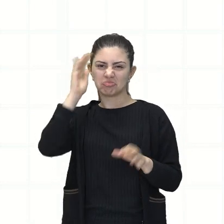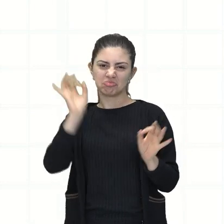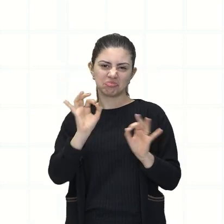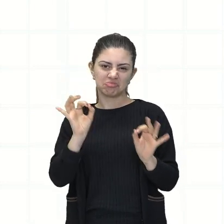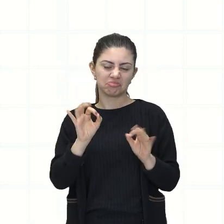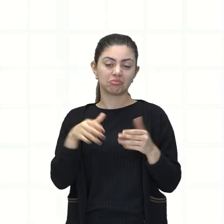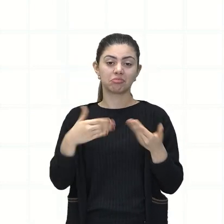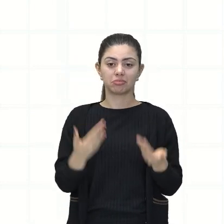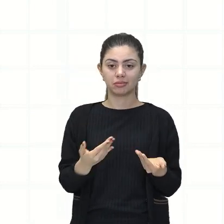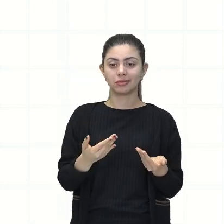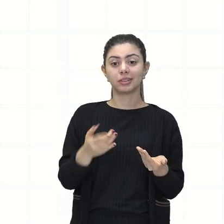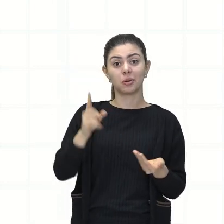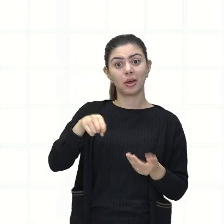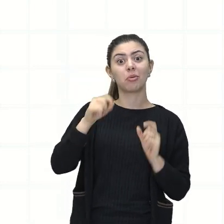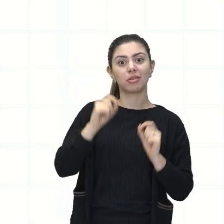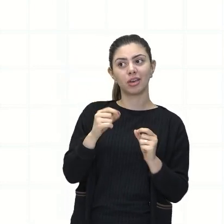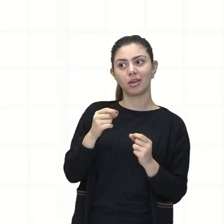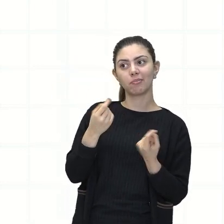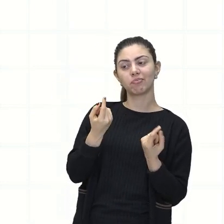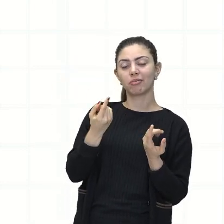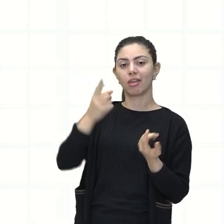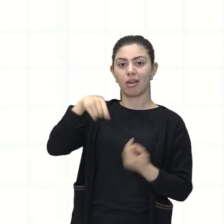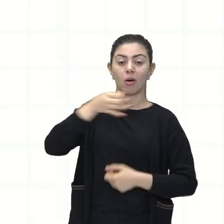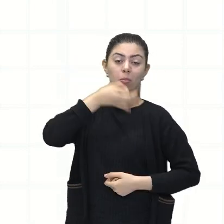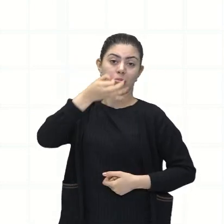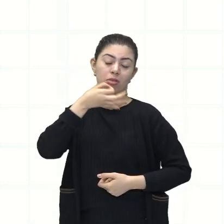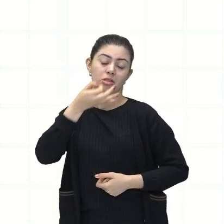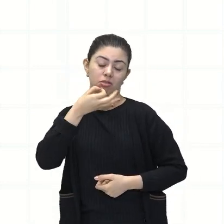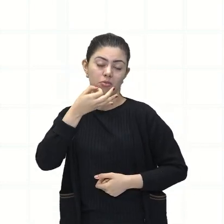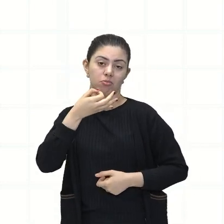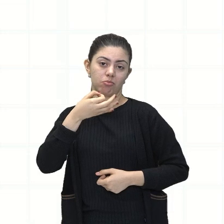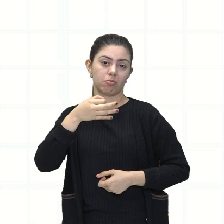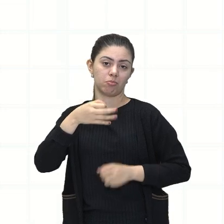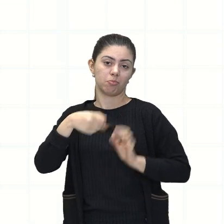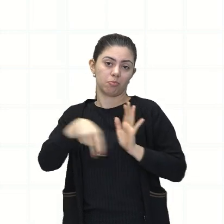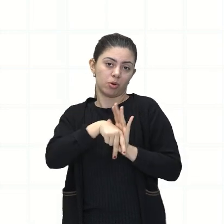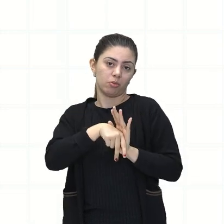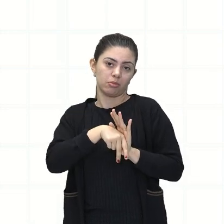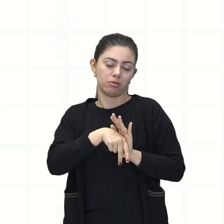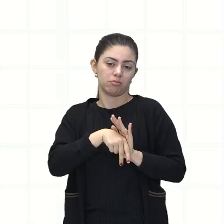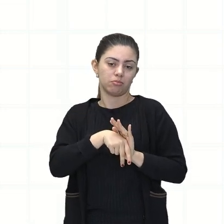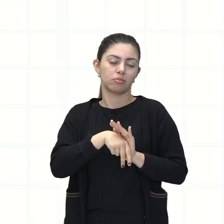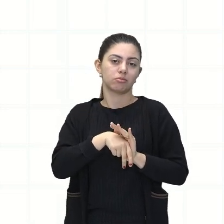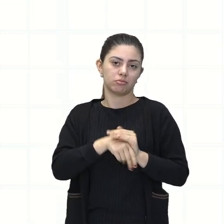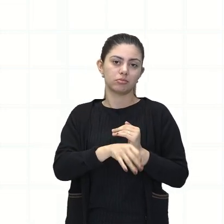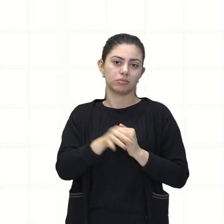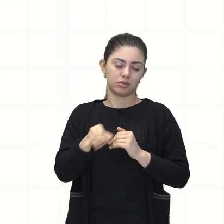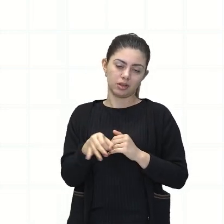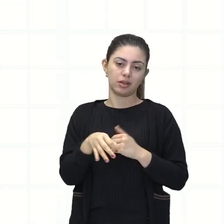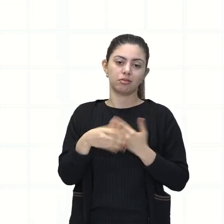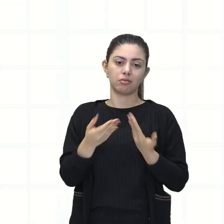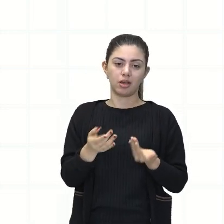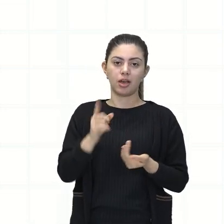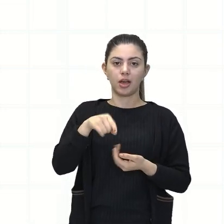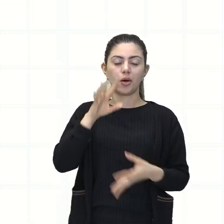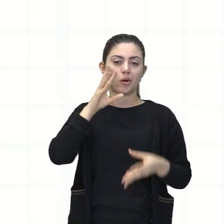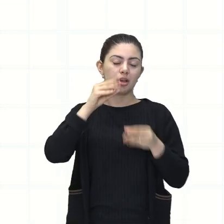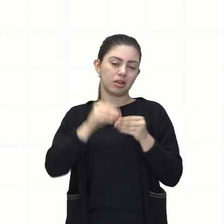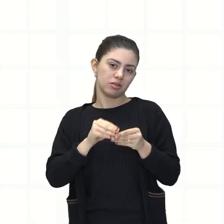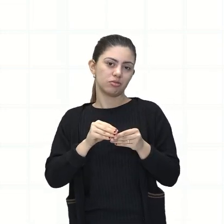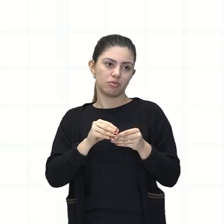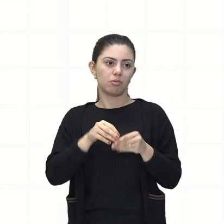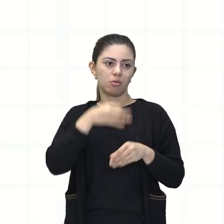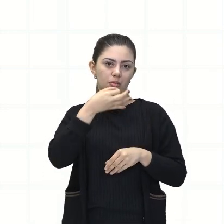caso, ele está fazendo uma crítica, certo? No caso, ele está fazendo uma crítica, né, não tão